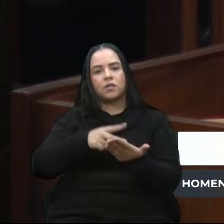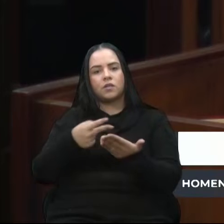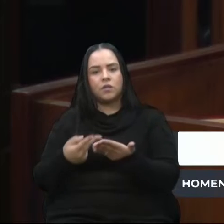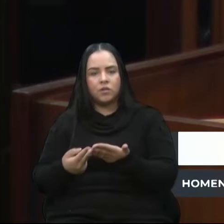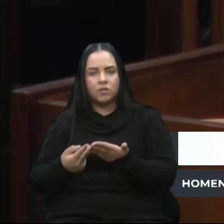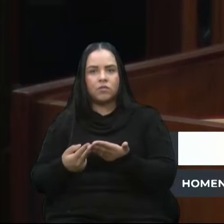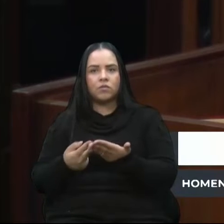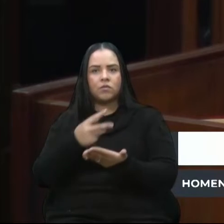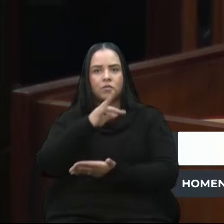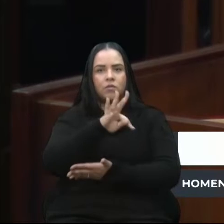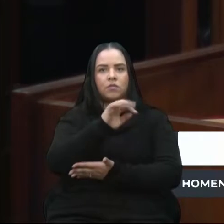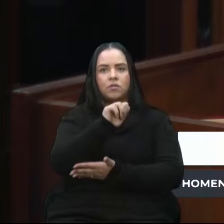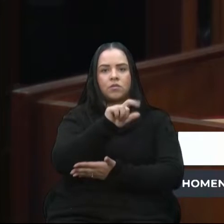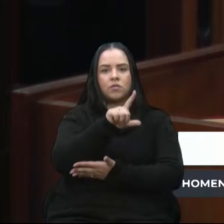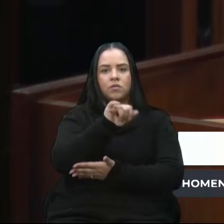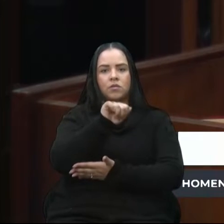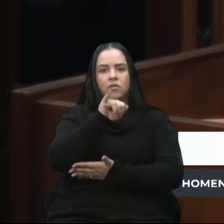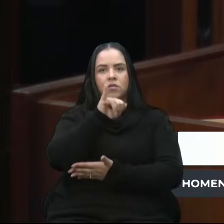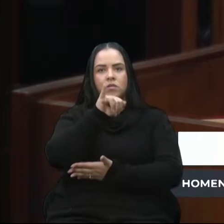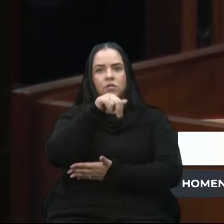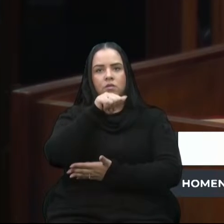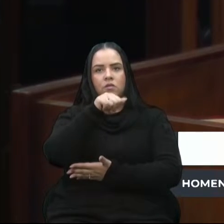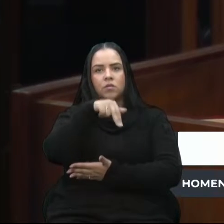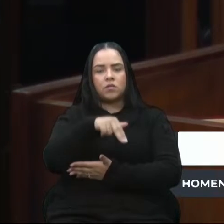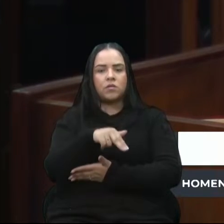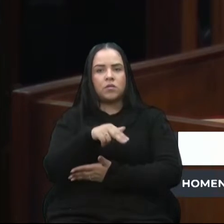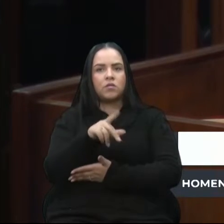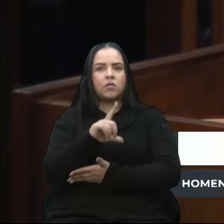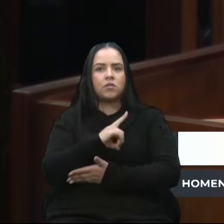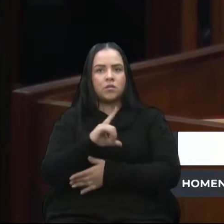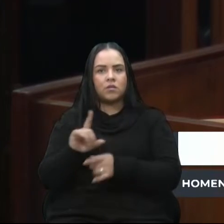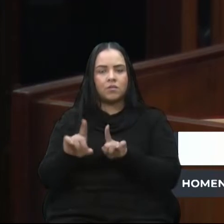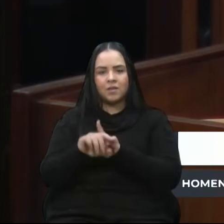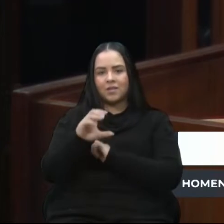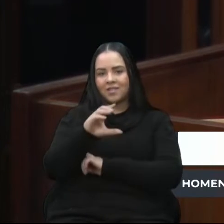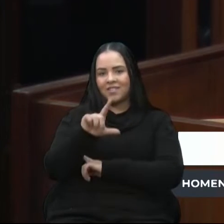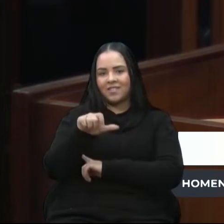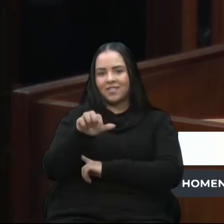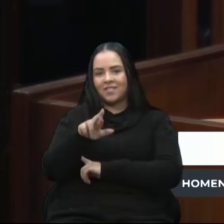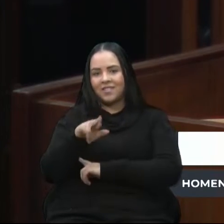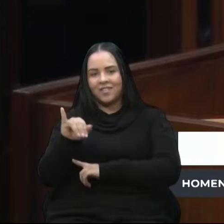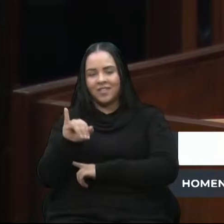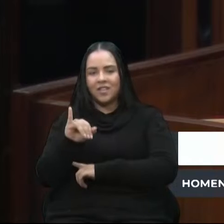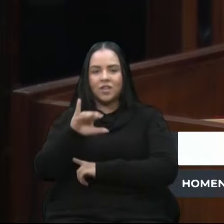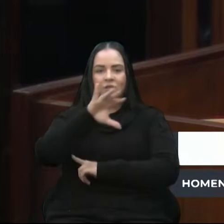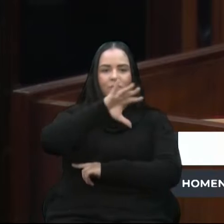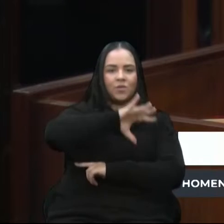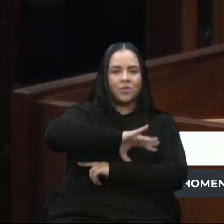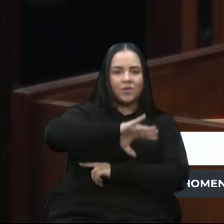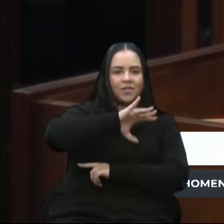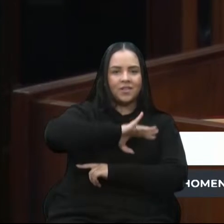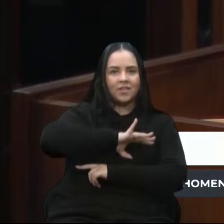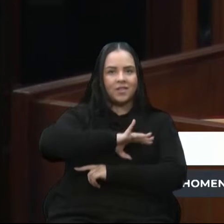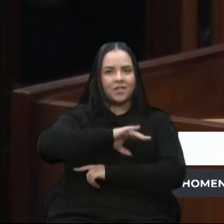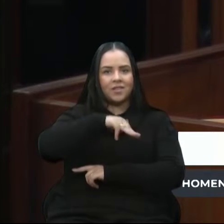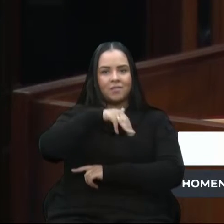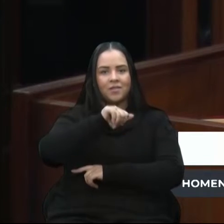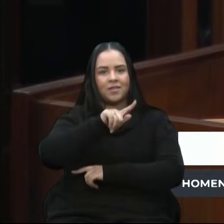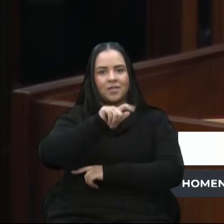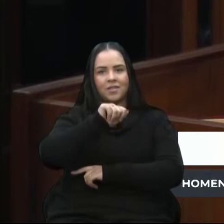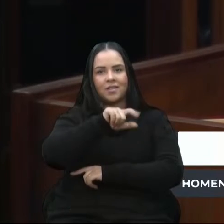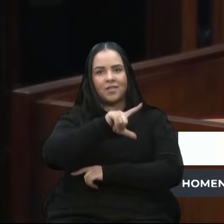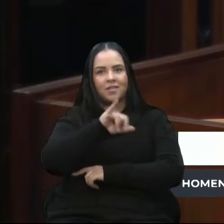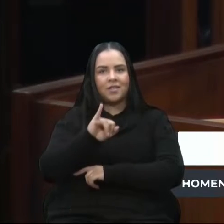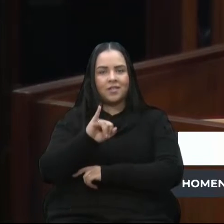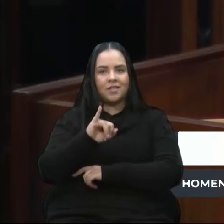italiano do Juvenal, locução em italiano da Cleri, que está aí, e em português da Magali,